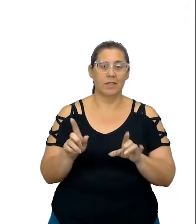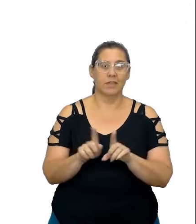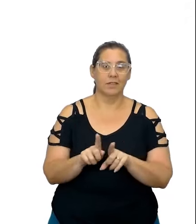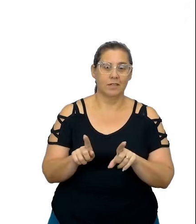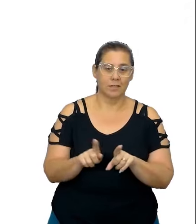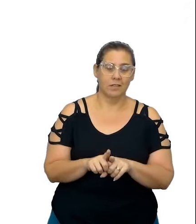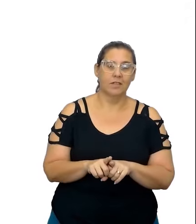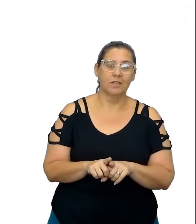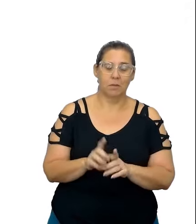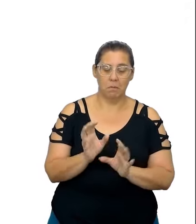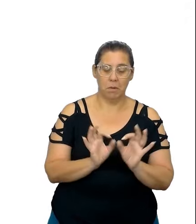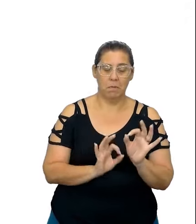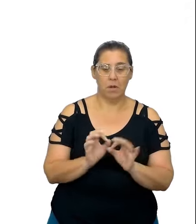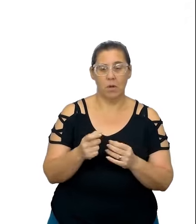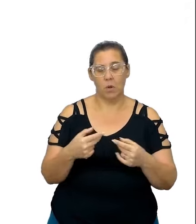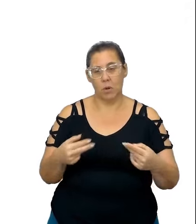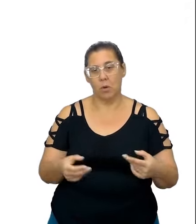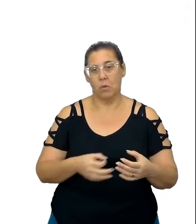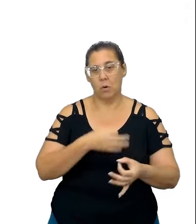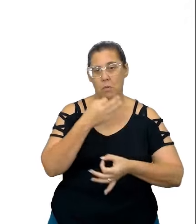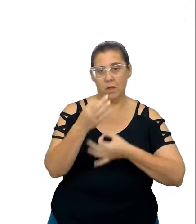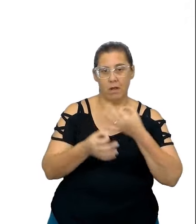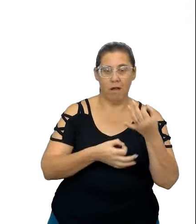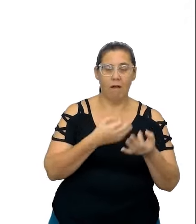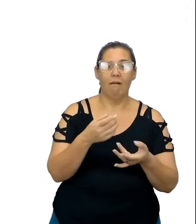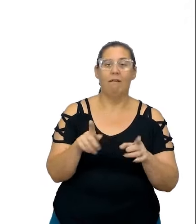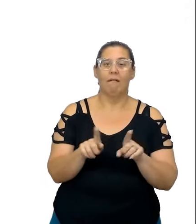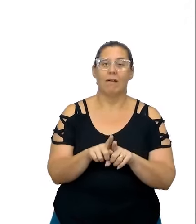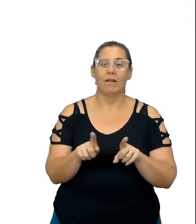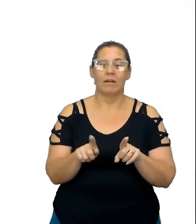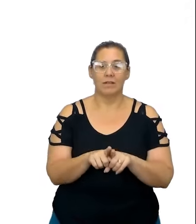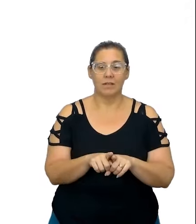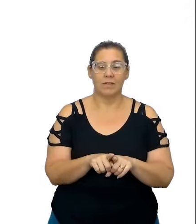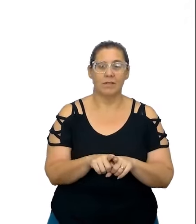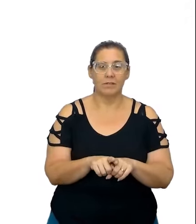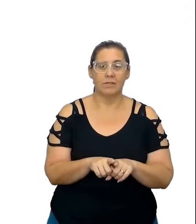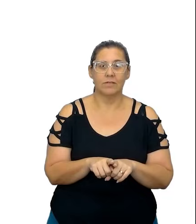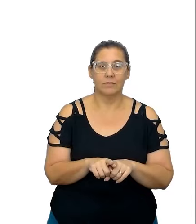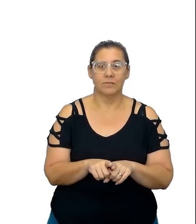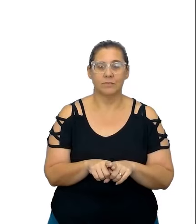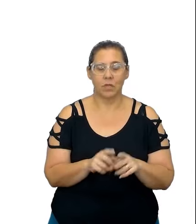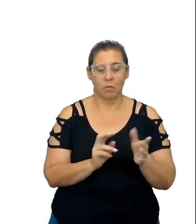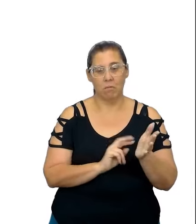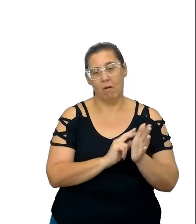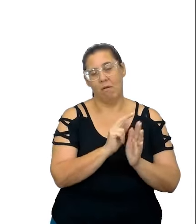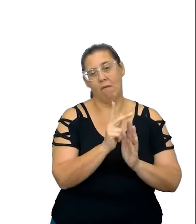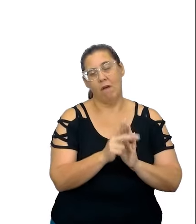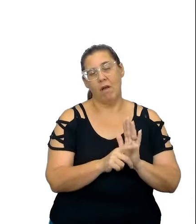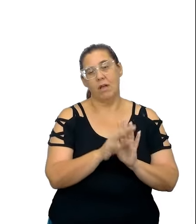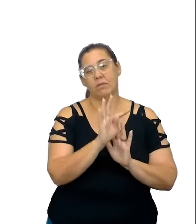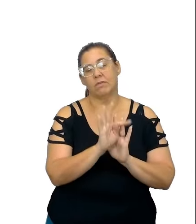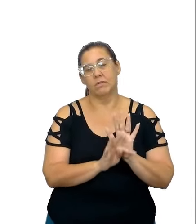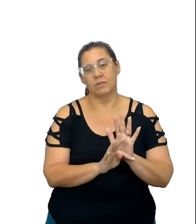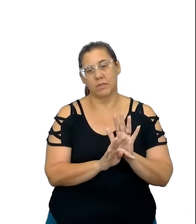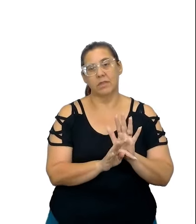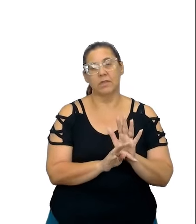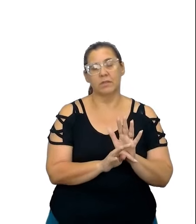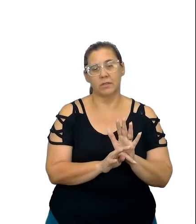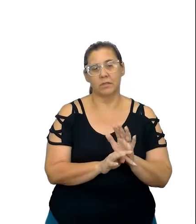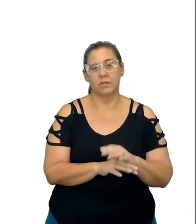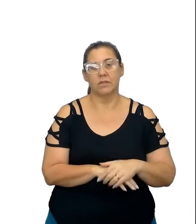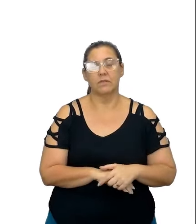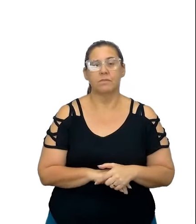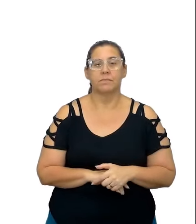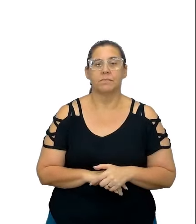traçar alguns comentários a respeito de intertextualidade, como o texto deles, o texto meme